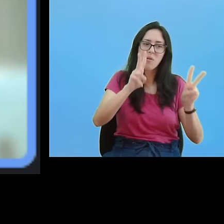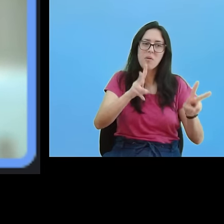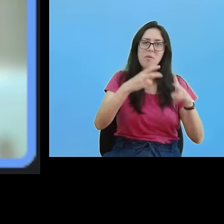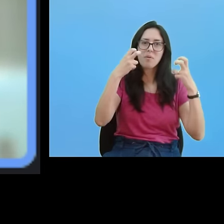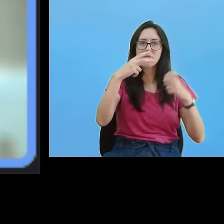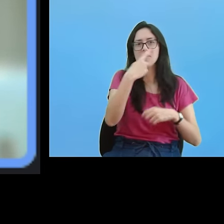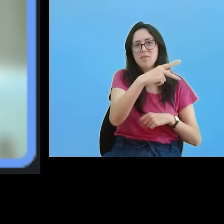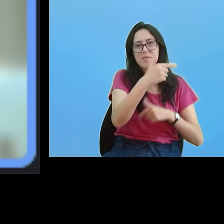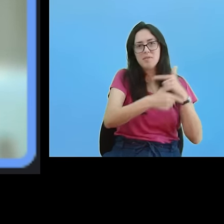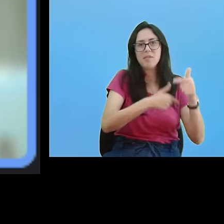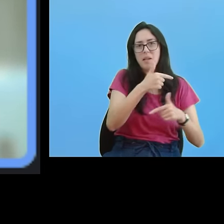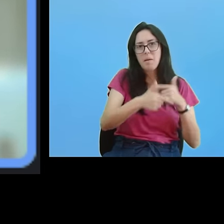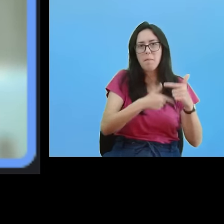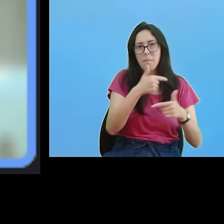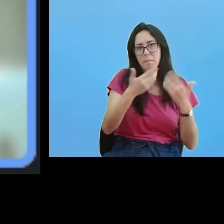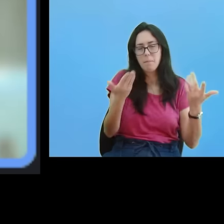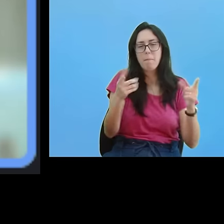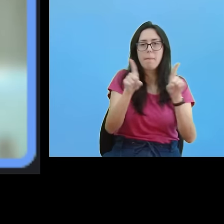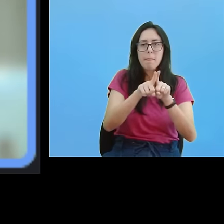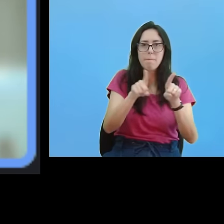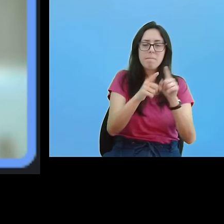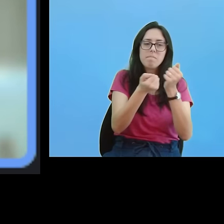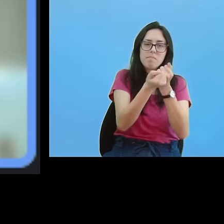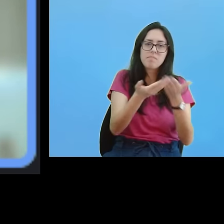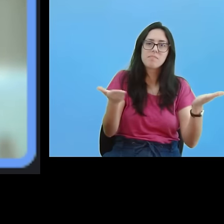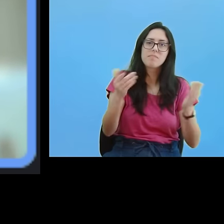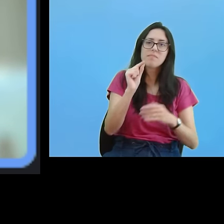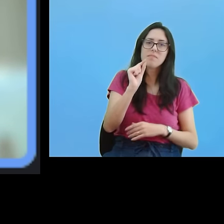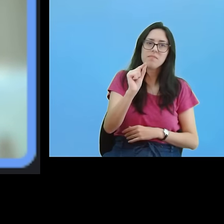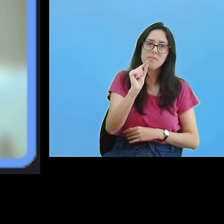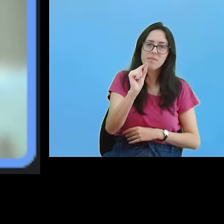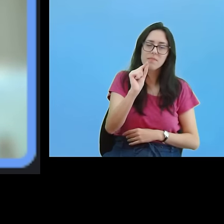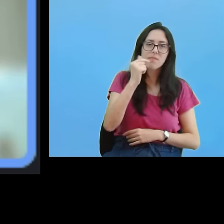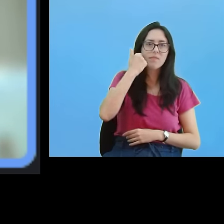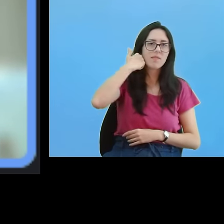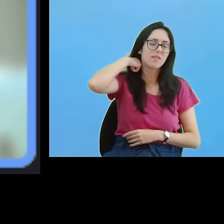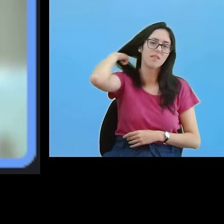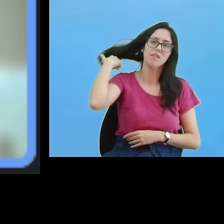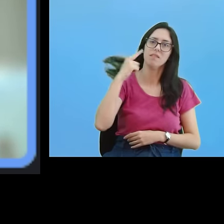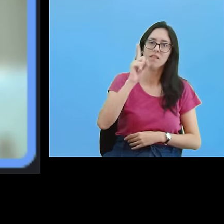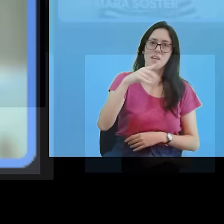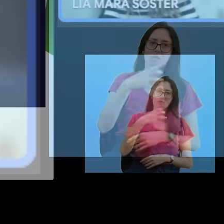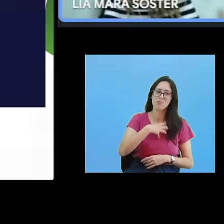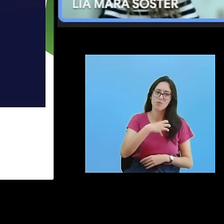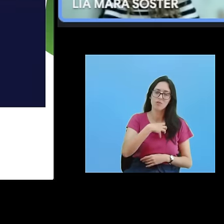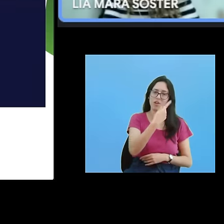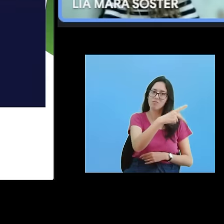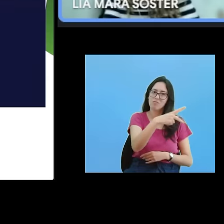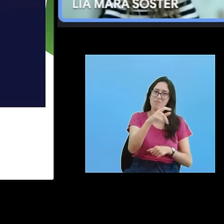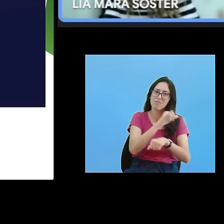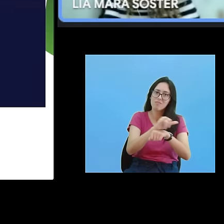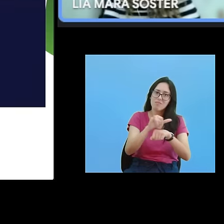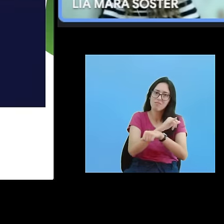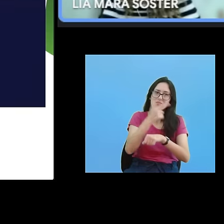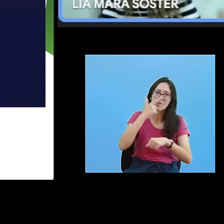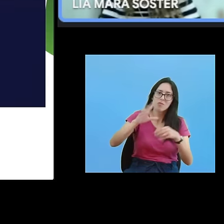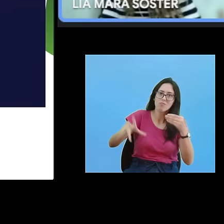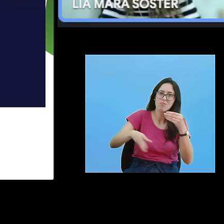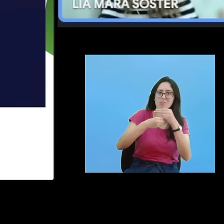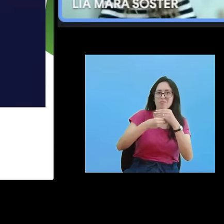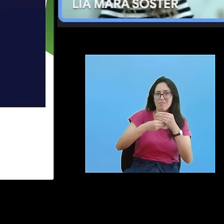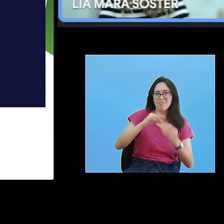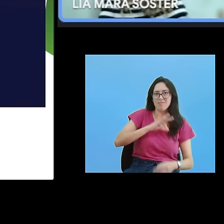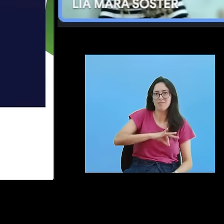sua produção, e também agrega ali, né, uma forma de recurso, né, para a implementação da renda